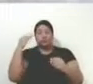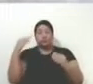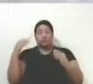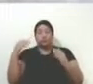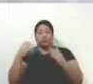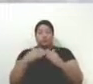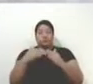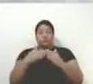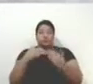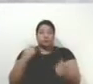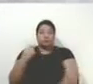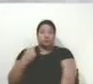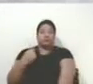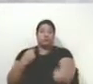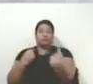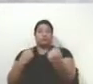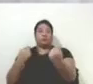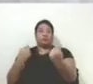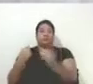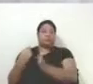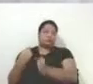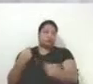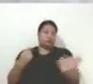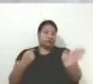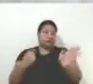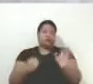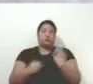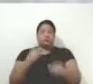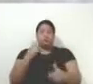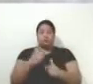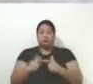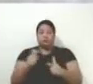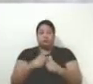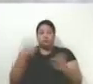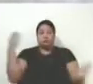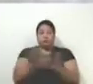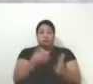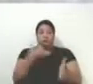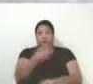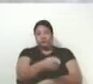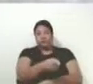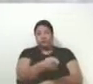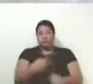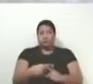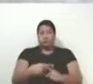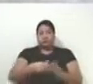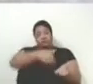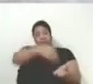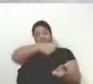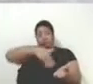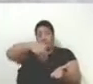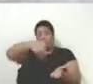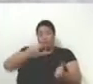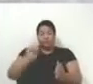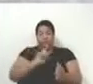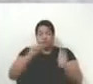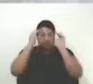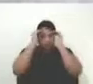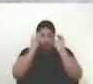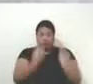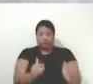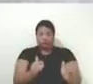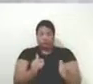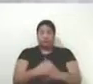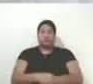contrário para entrar, tenha causado acidentes por conta desses veículos que vêm pela mão